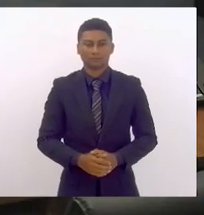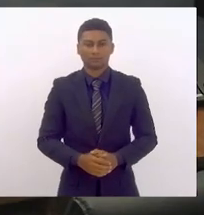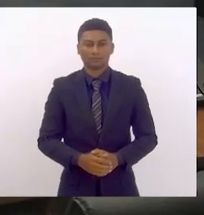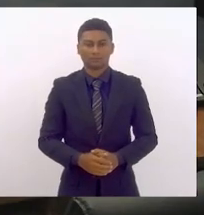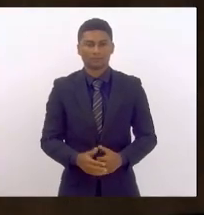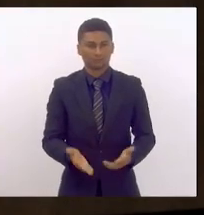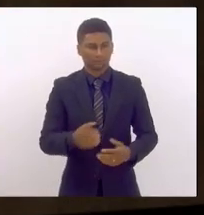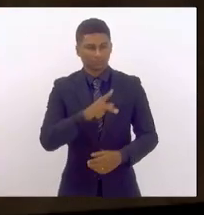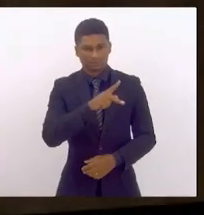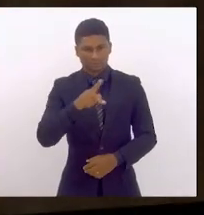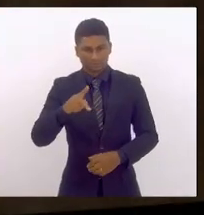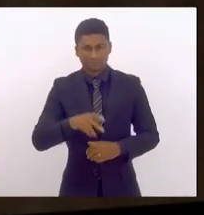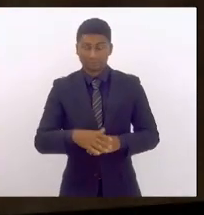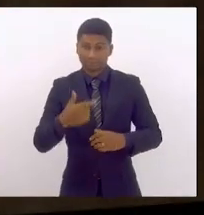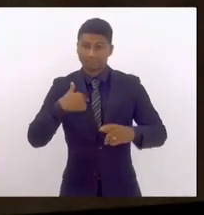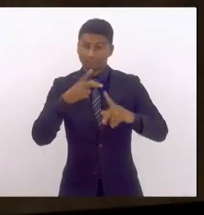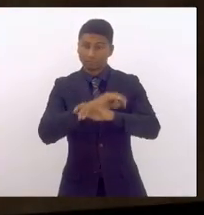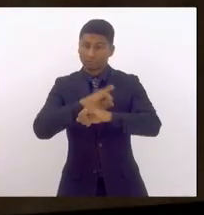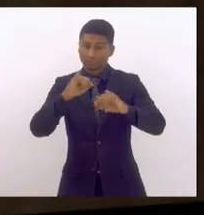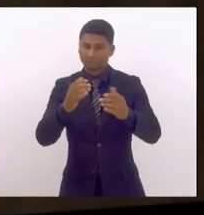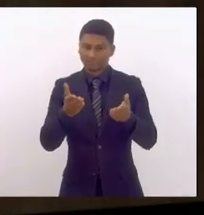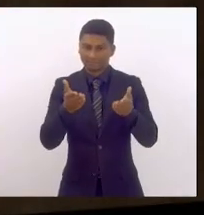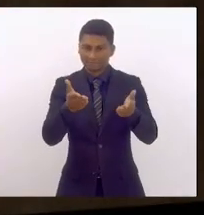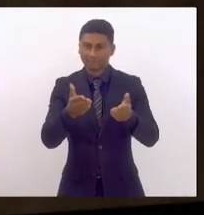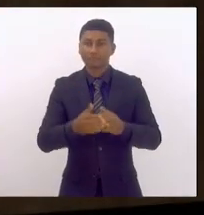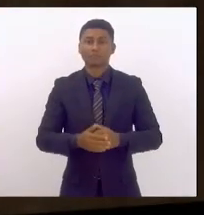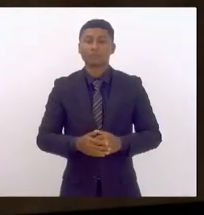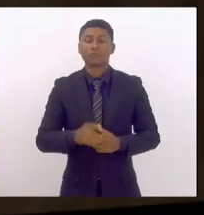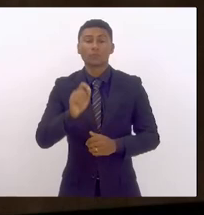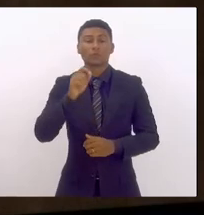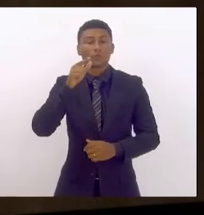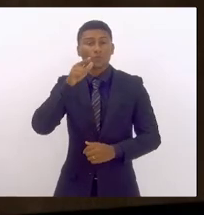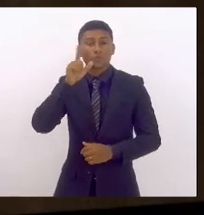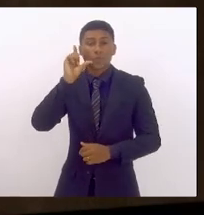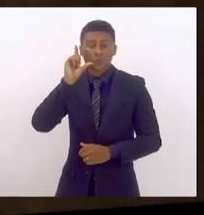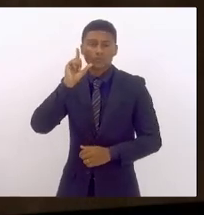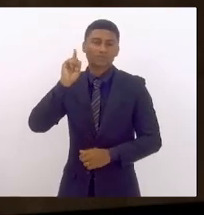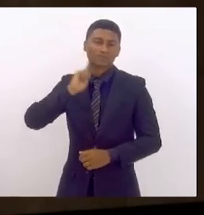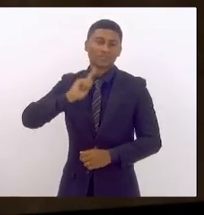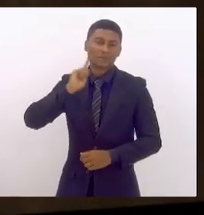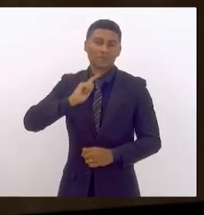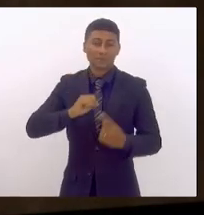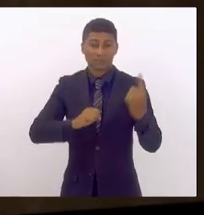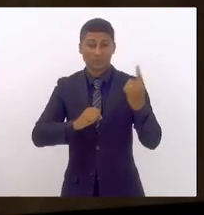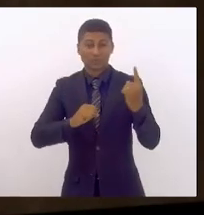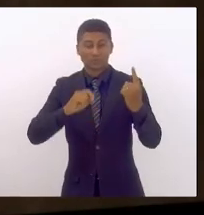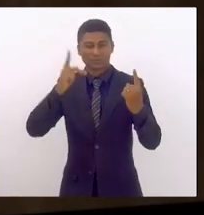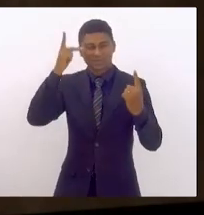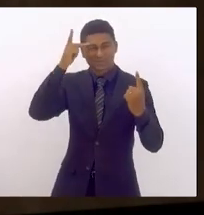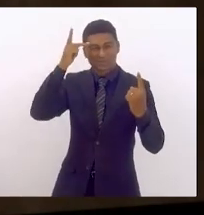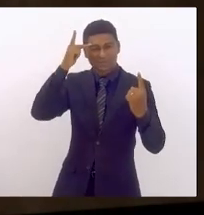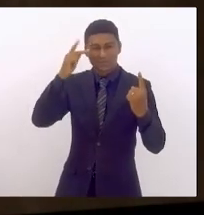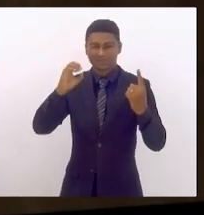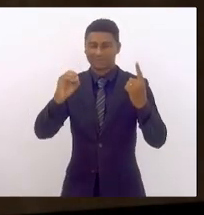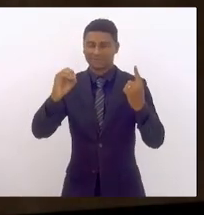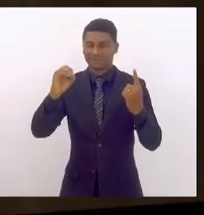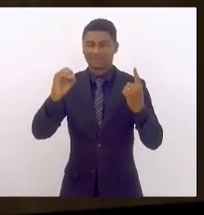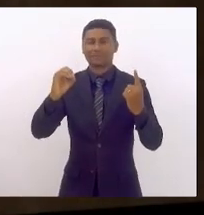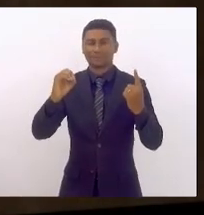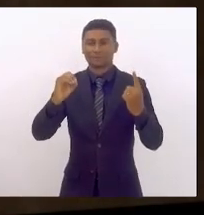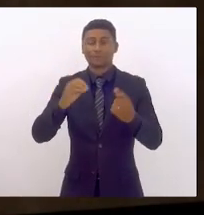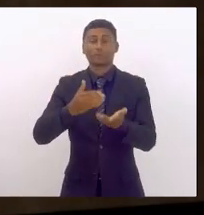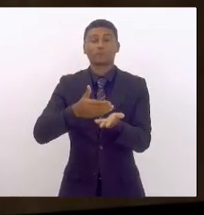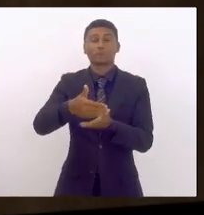o senhor presidente alertando a voz excelência que ontem foi Flamengo 1 São Paulo 0 jogo começou às